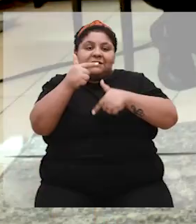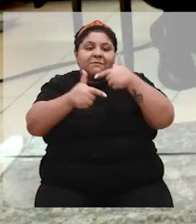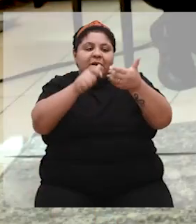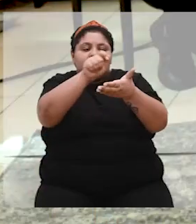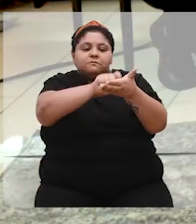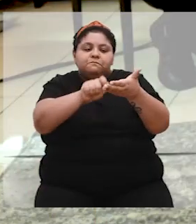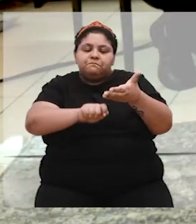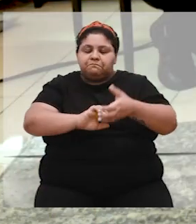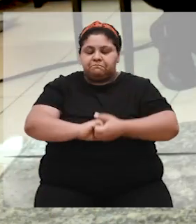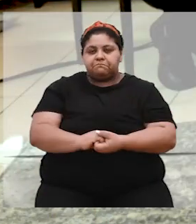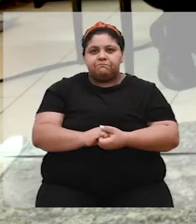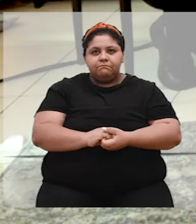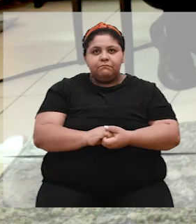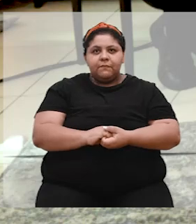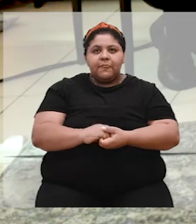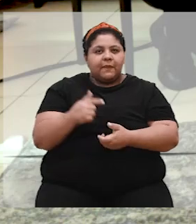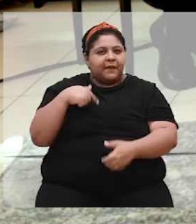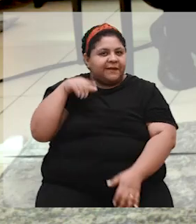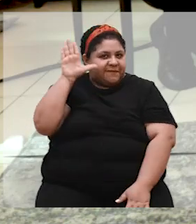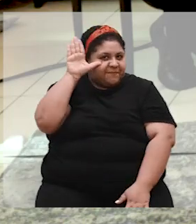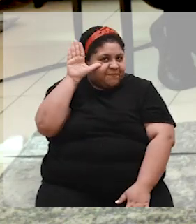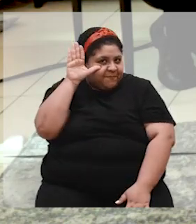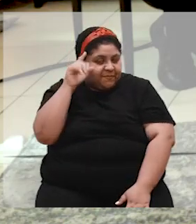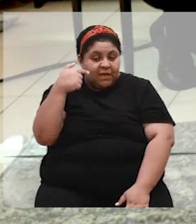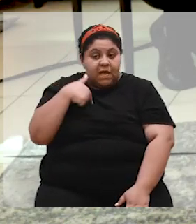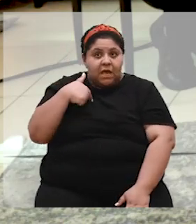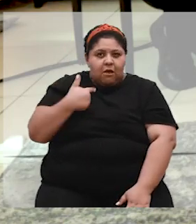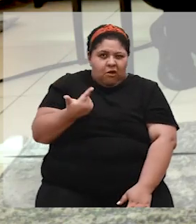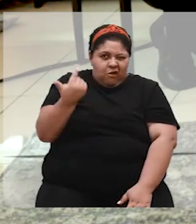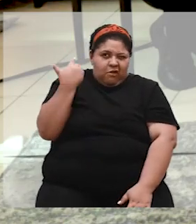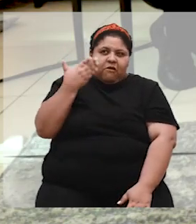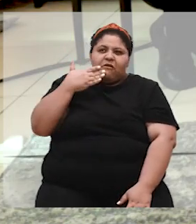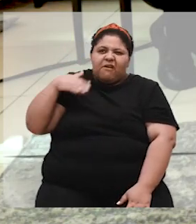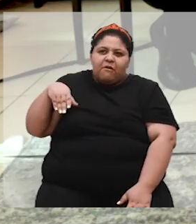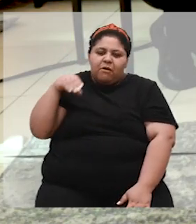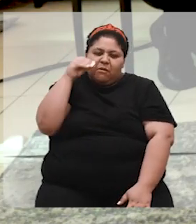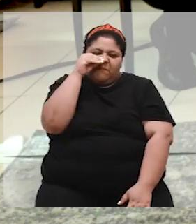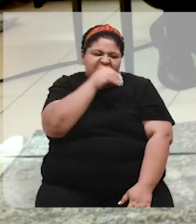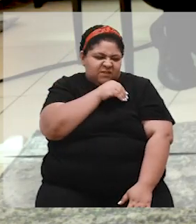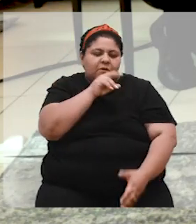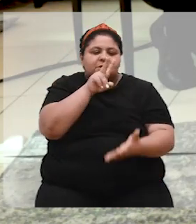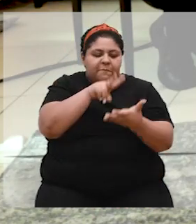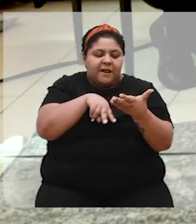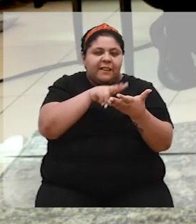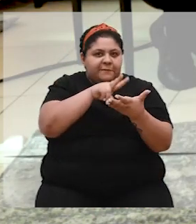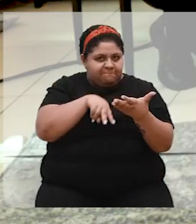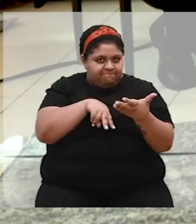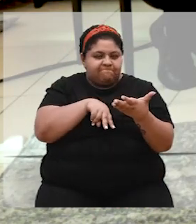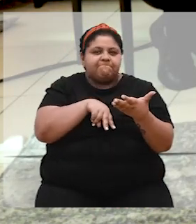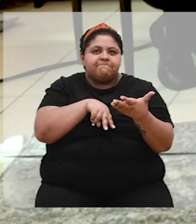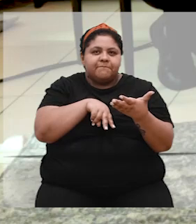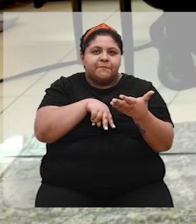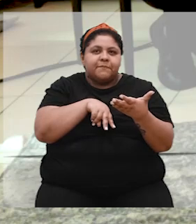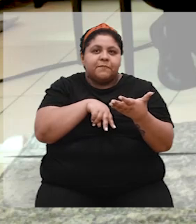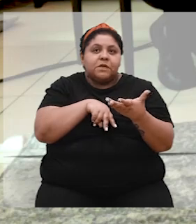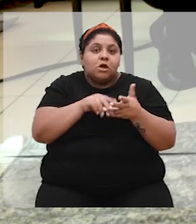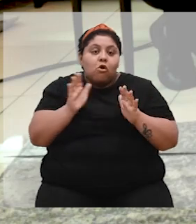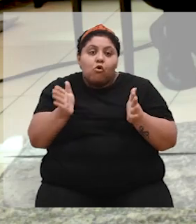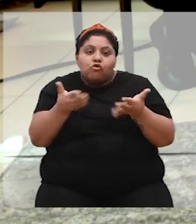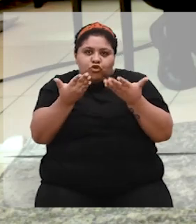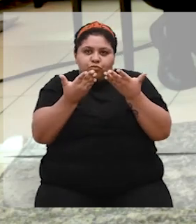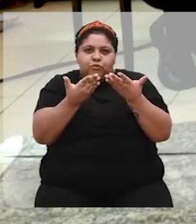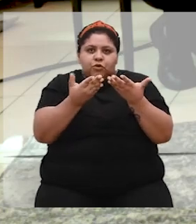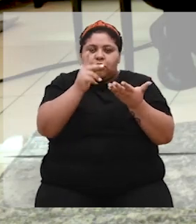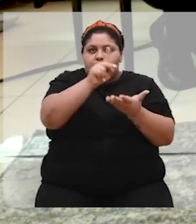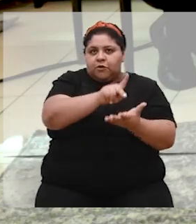escritora? É um fato curioso, porque quando eu era criança eu era meio preguiçosa para ler. E foi com o estímulo de